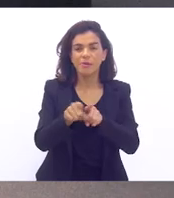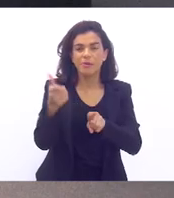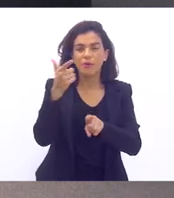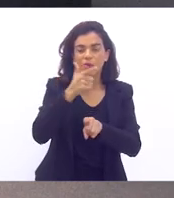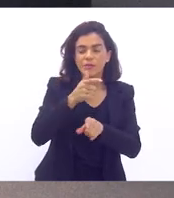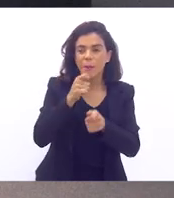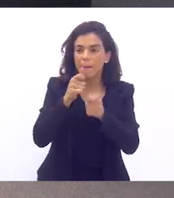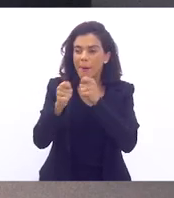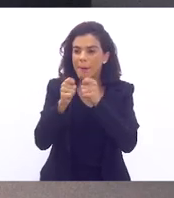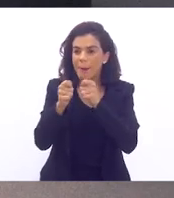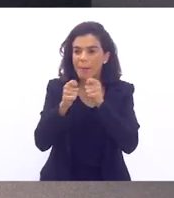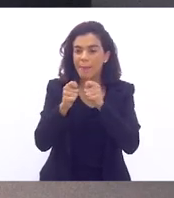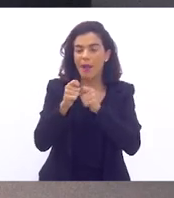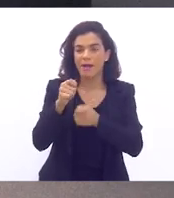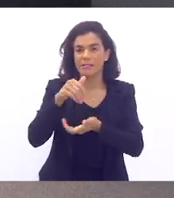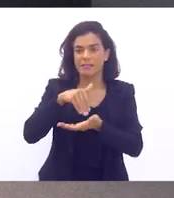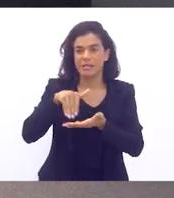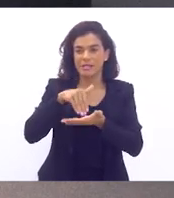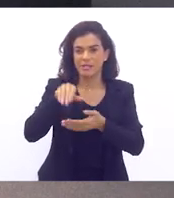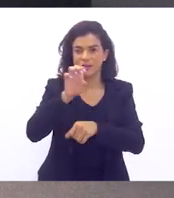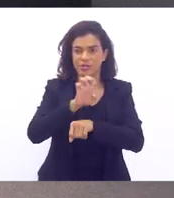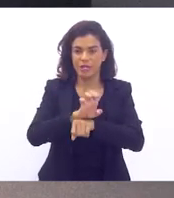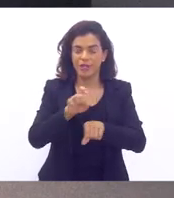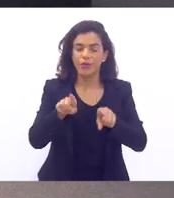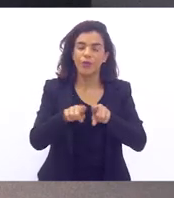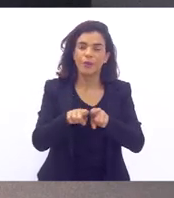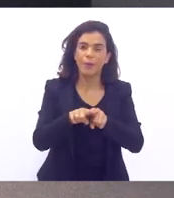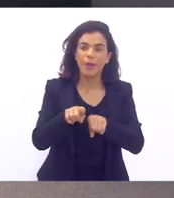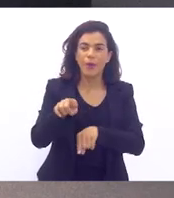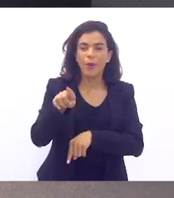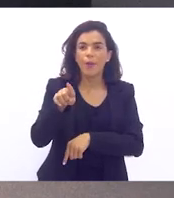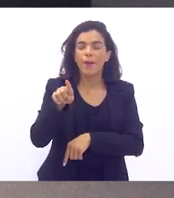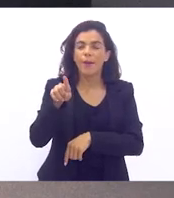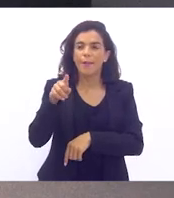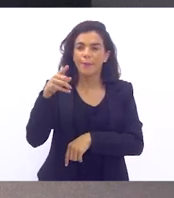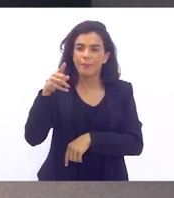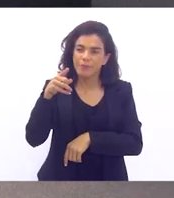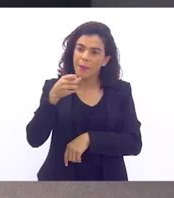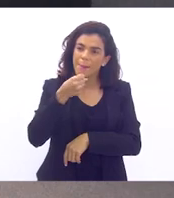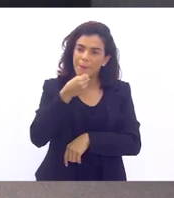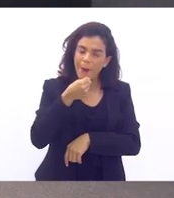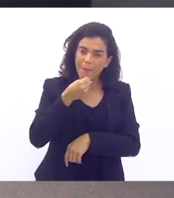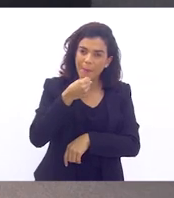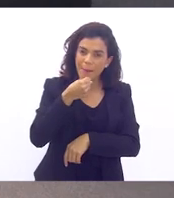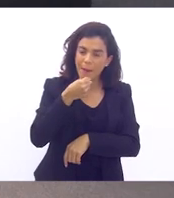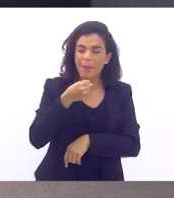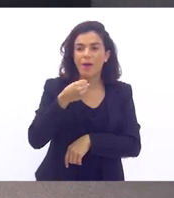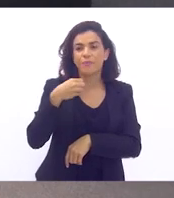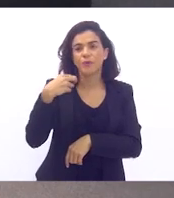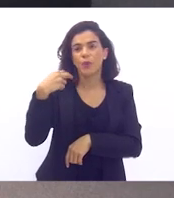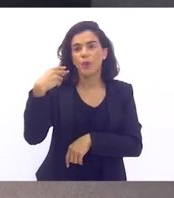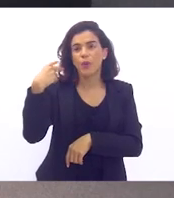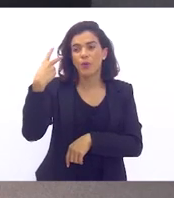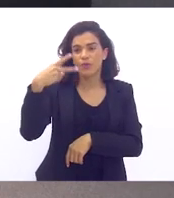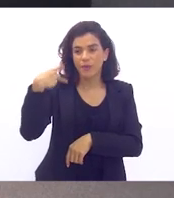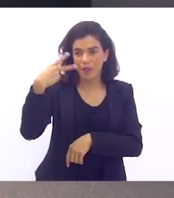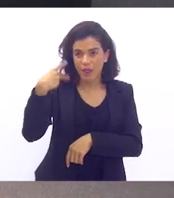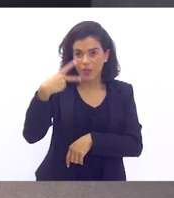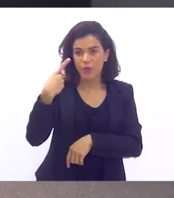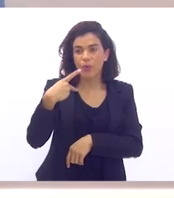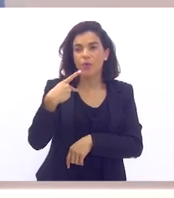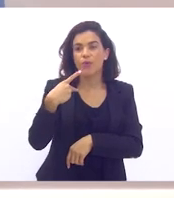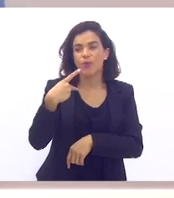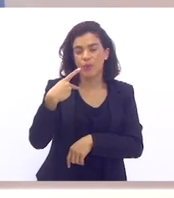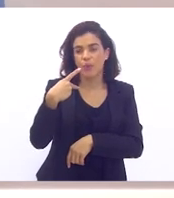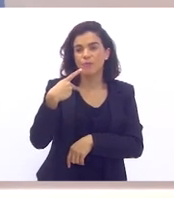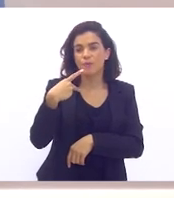saúde ouvir também Associação ouviu Vereador Rogério Amorim que é médico neurocirurgião Vereador do Rio